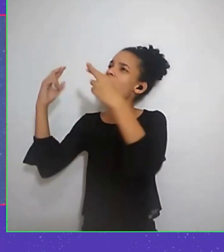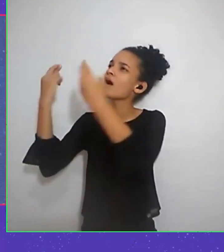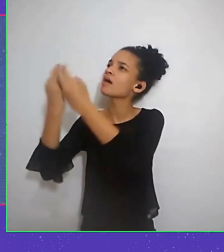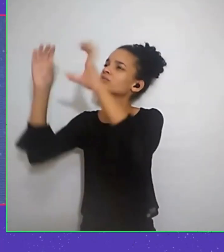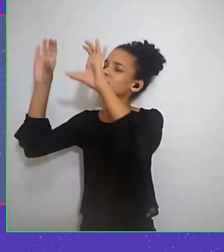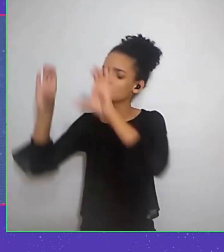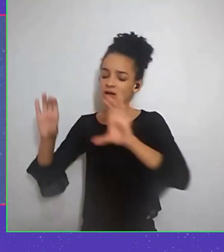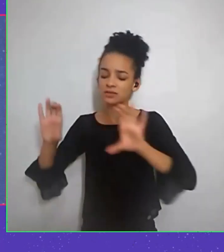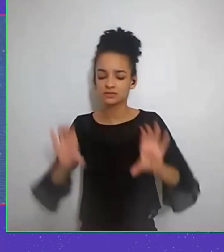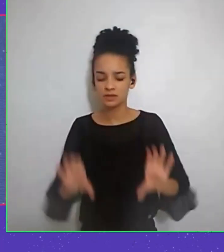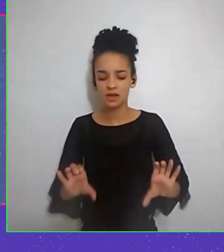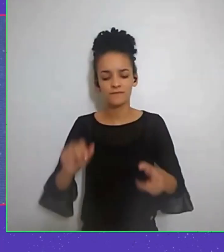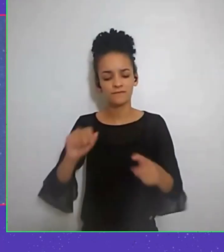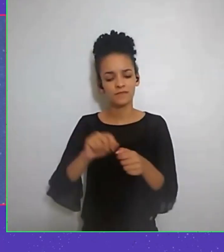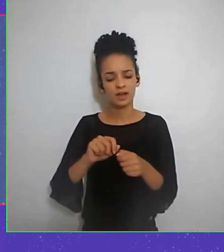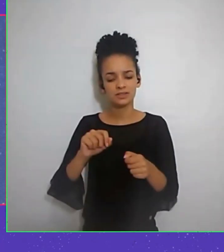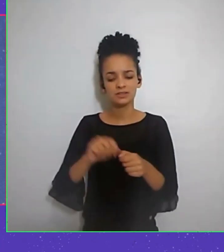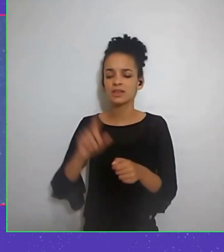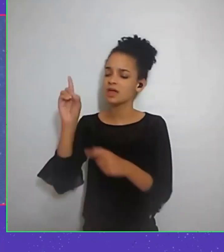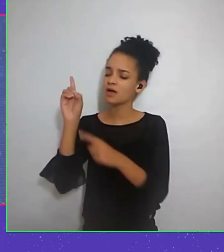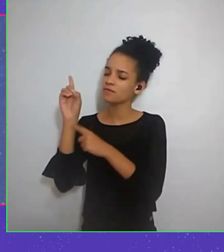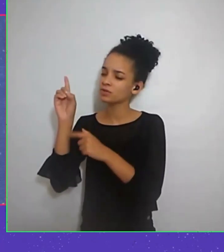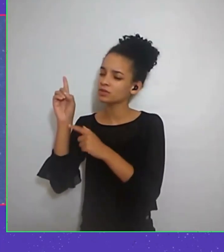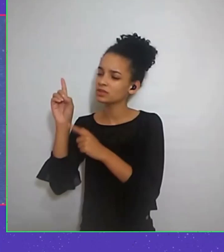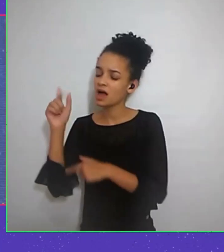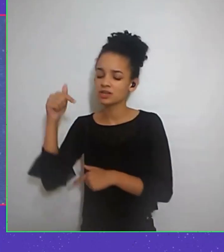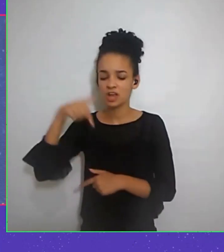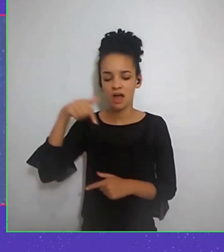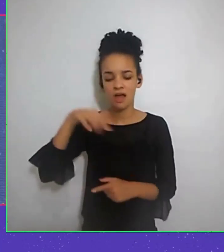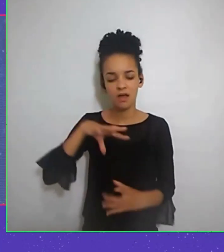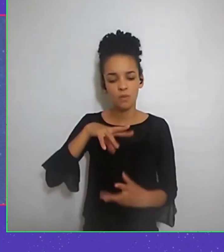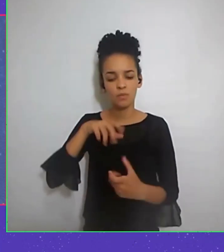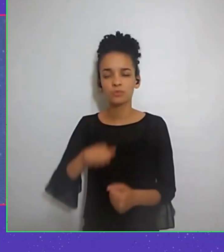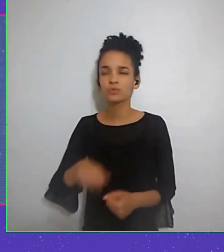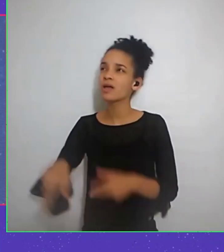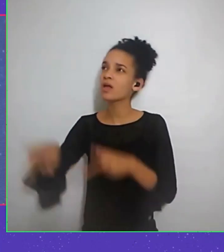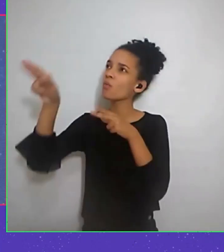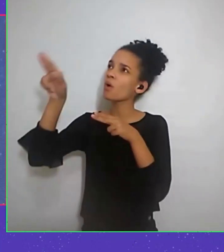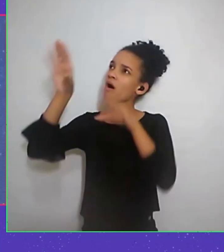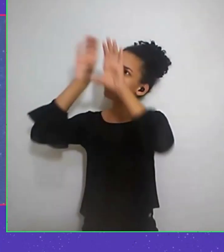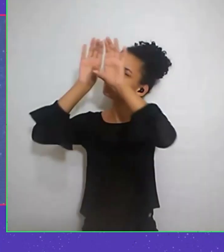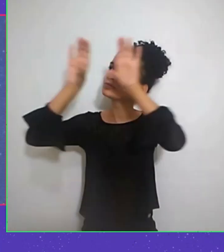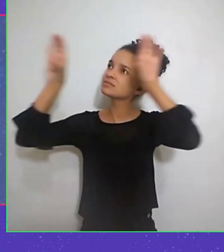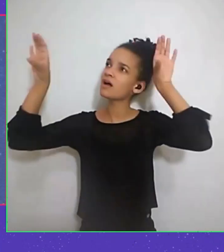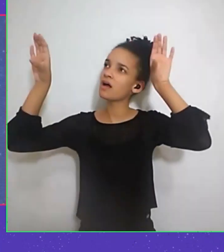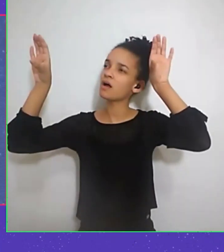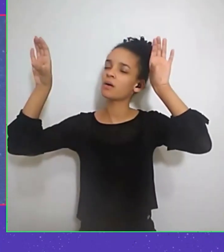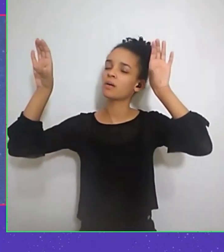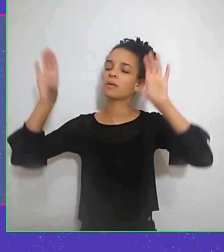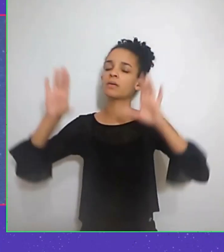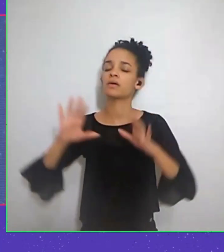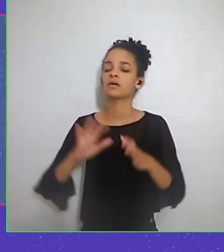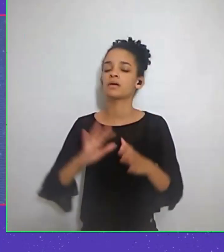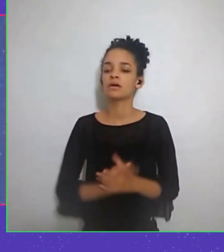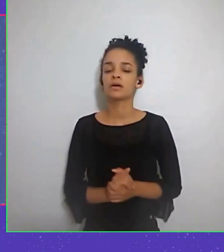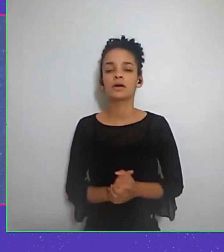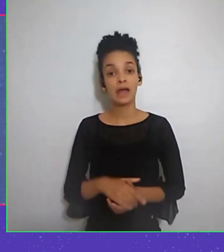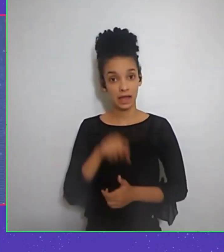tua vontade, assim na terra como no céu. Esse é o foco de